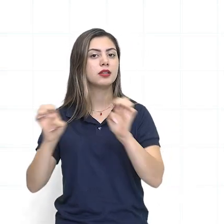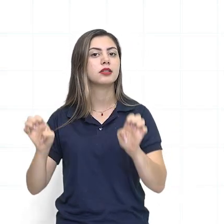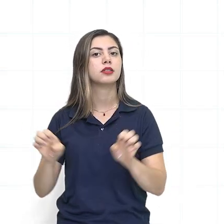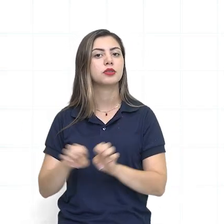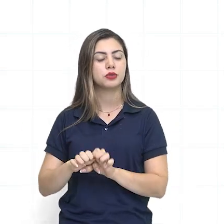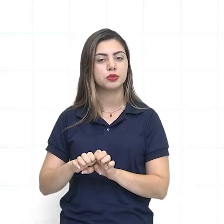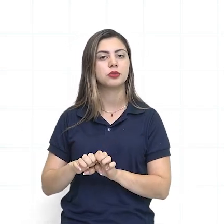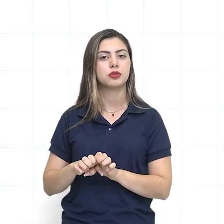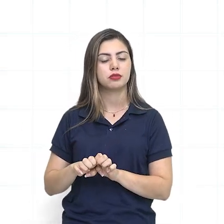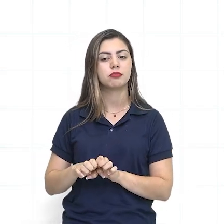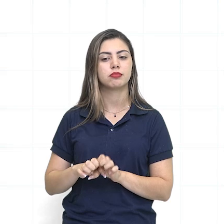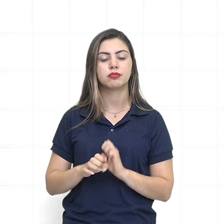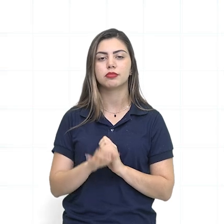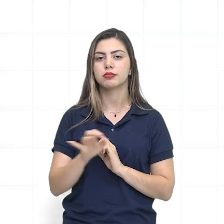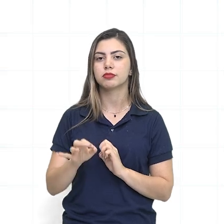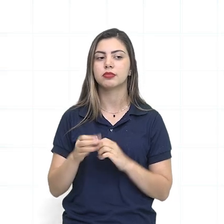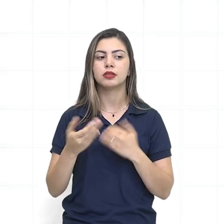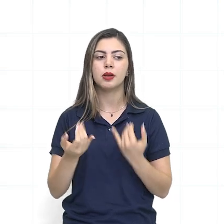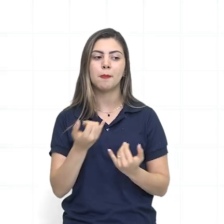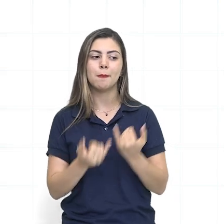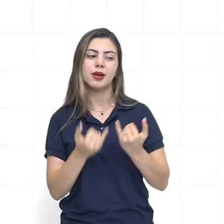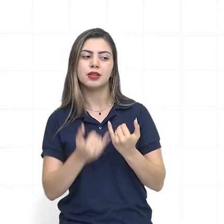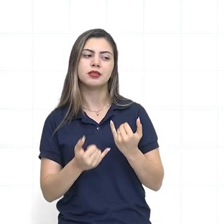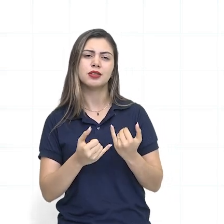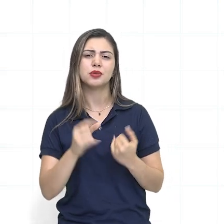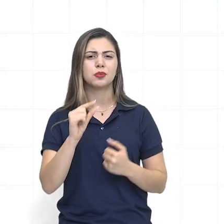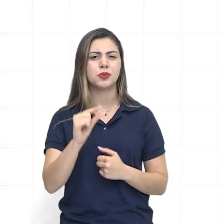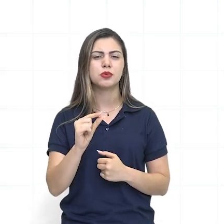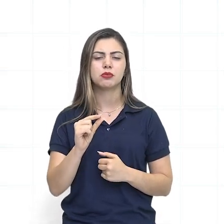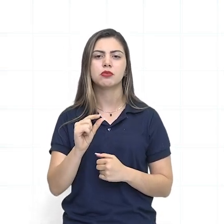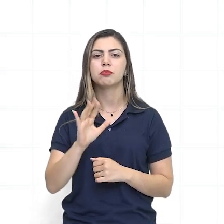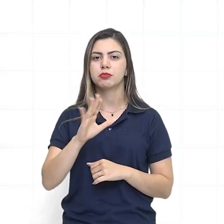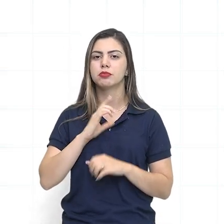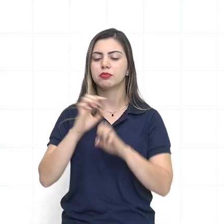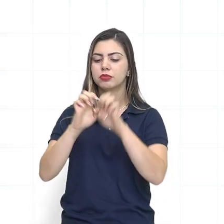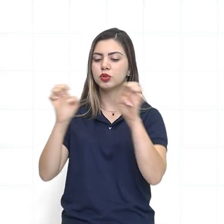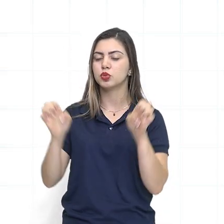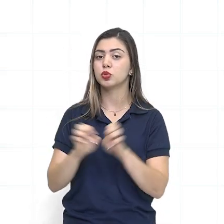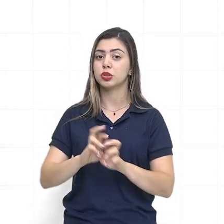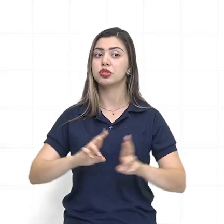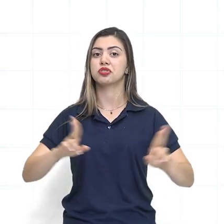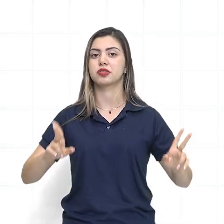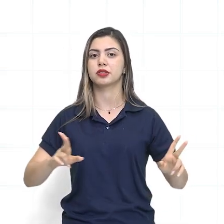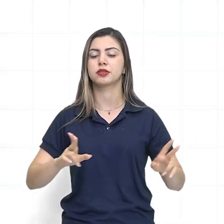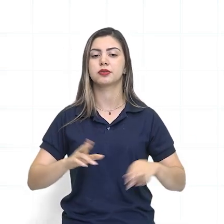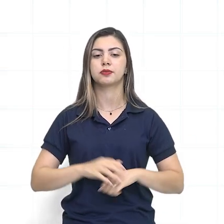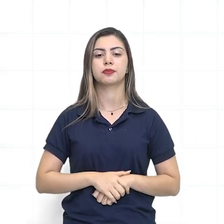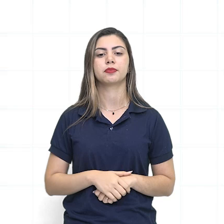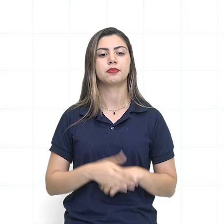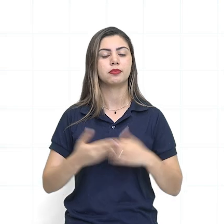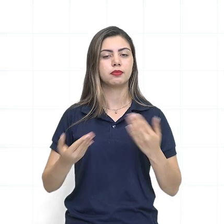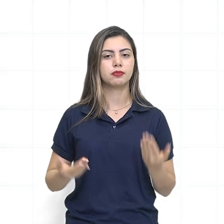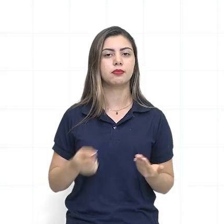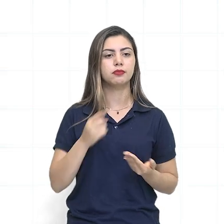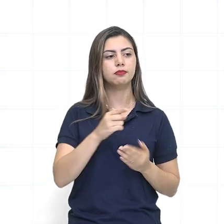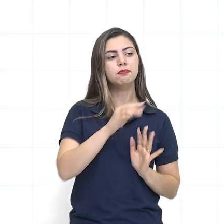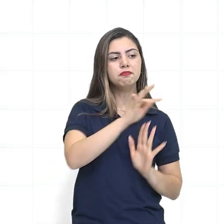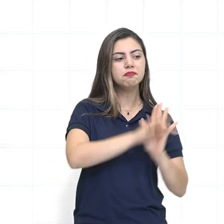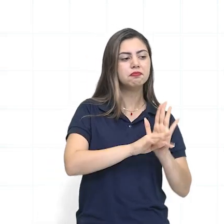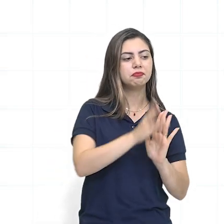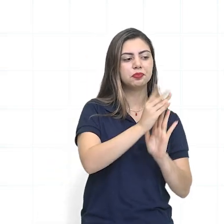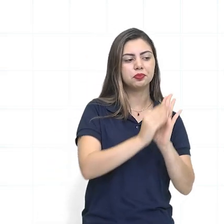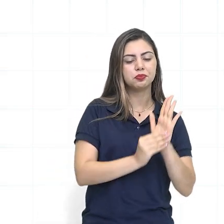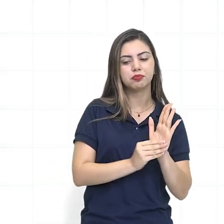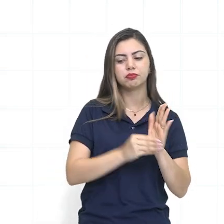pouca, né? Pouca semelhança com o original, na verdade, né? Nesse tipo, o intuito é reescrever o assunto do texto